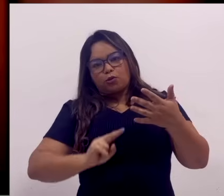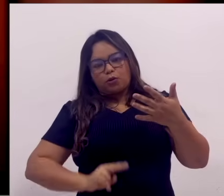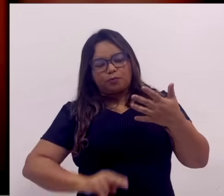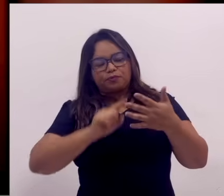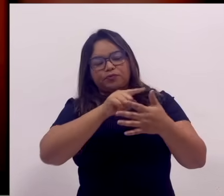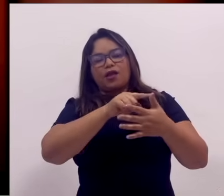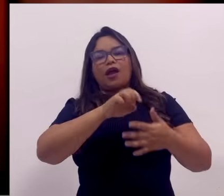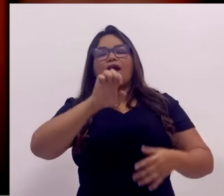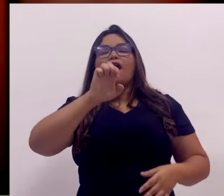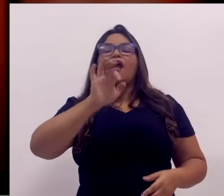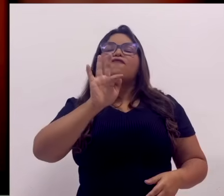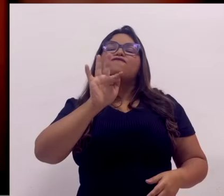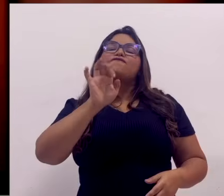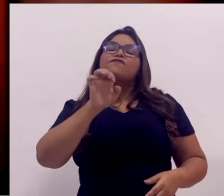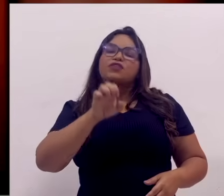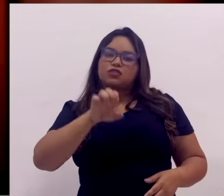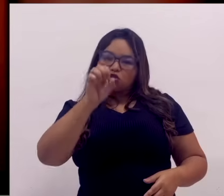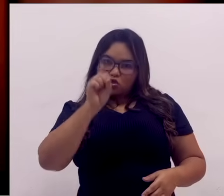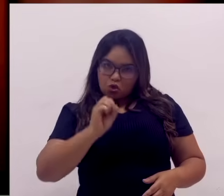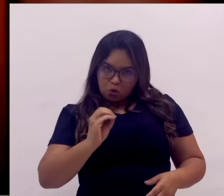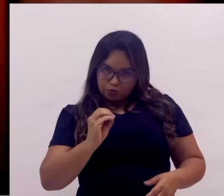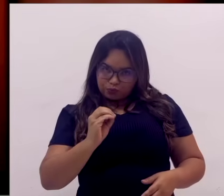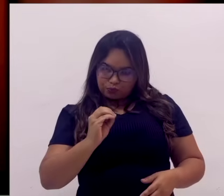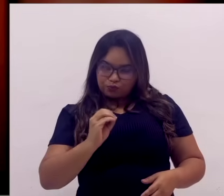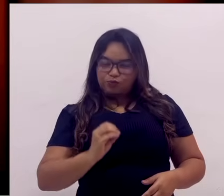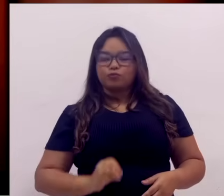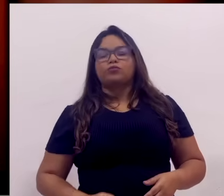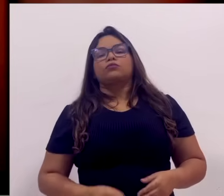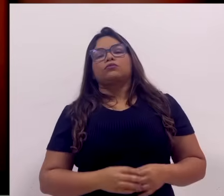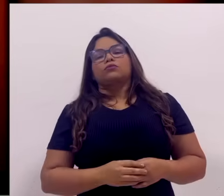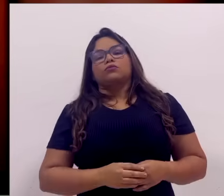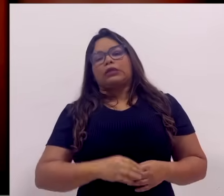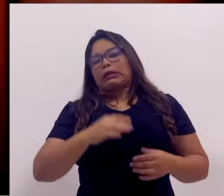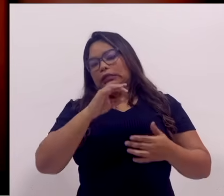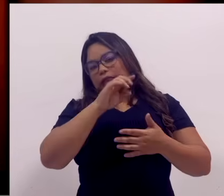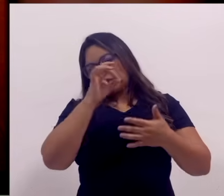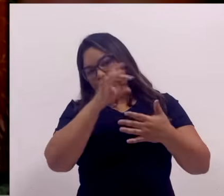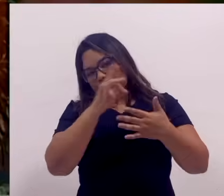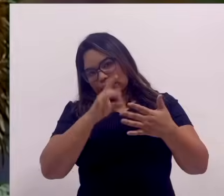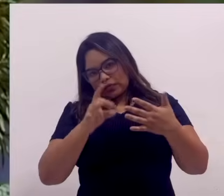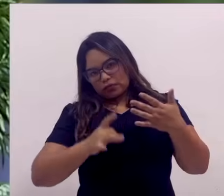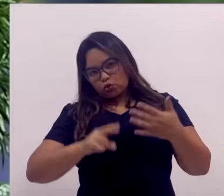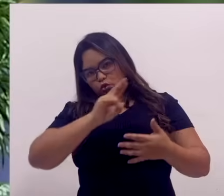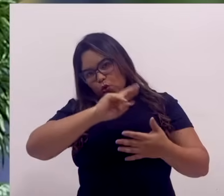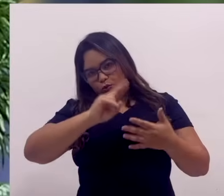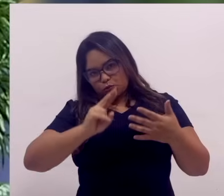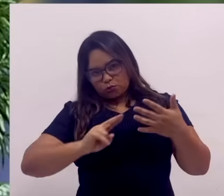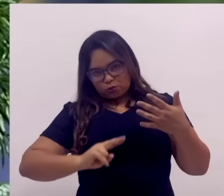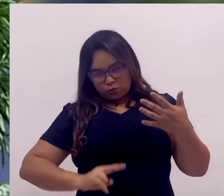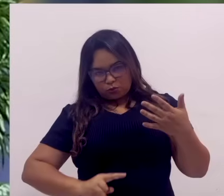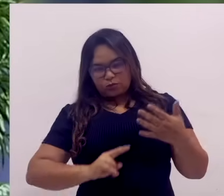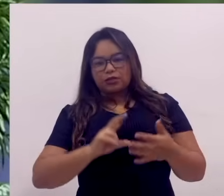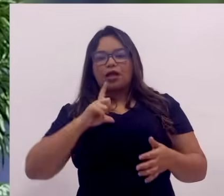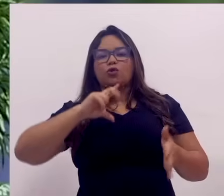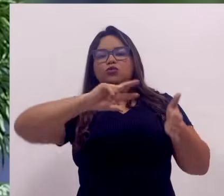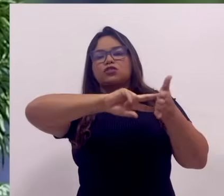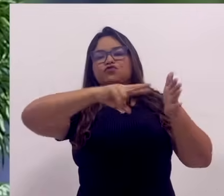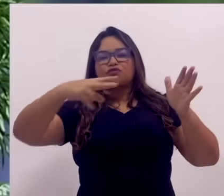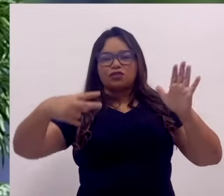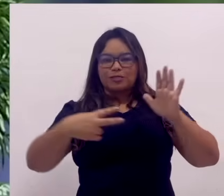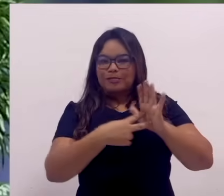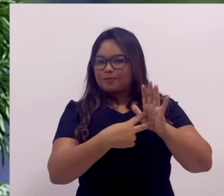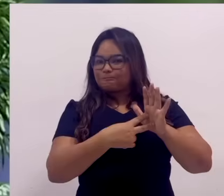Éfeso, Esmirna, Pérgamo, Tiatira, Sardes, Filadélfia e Laodiceia. E eu disse que cada uma delas